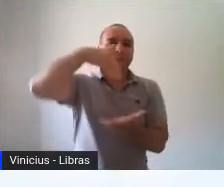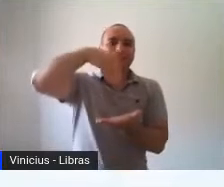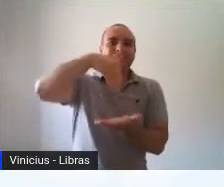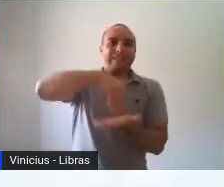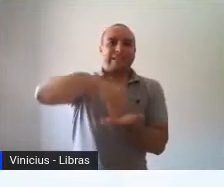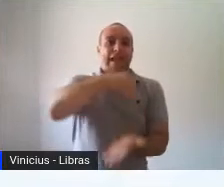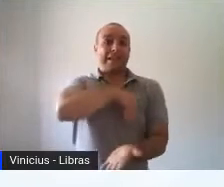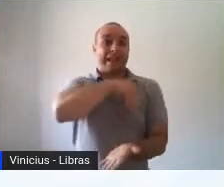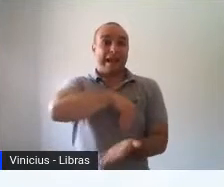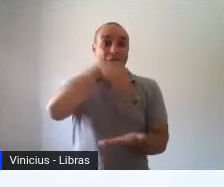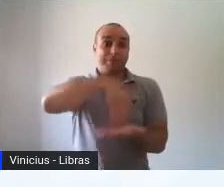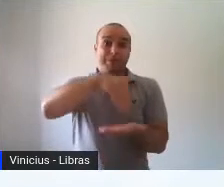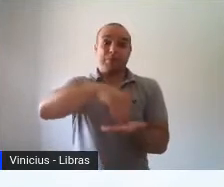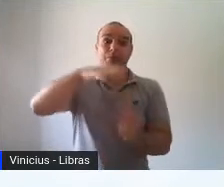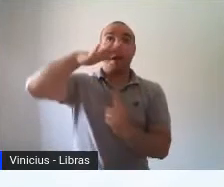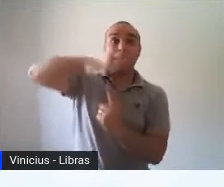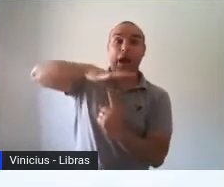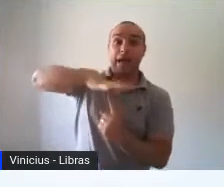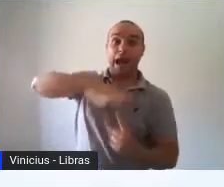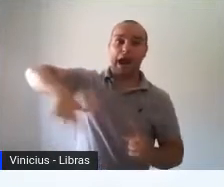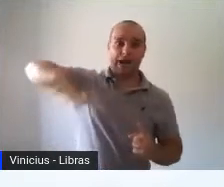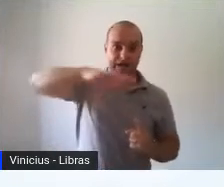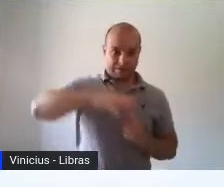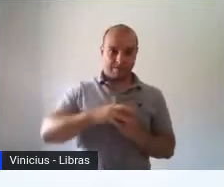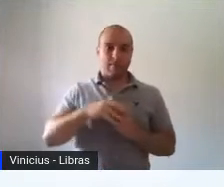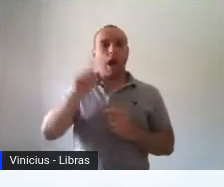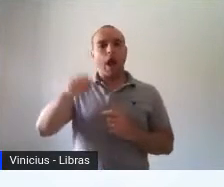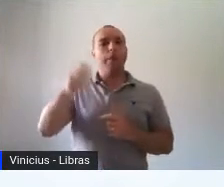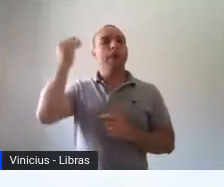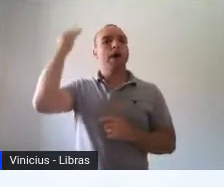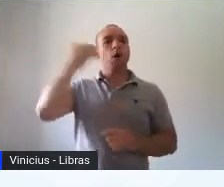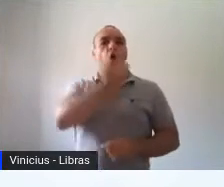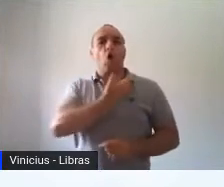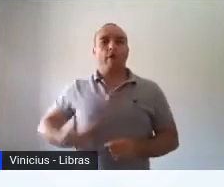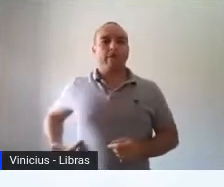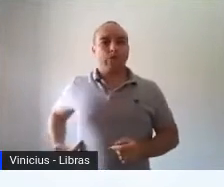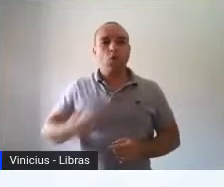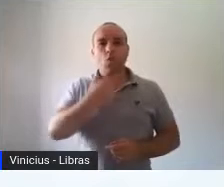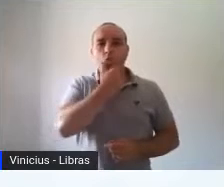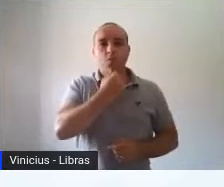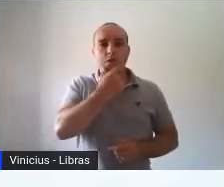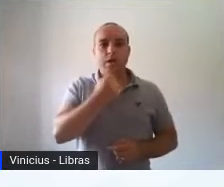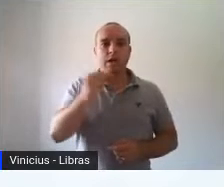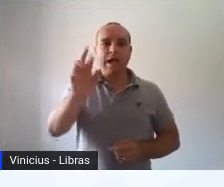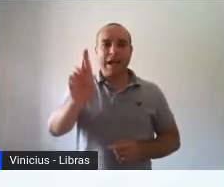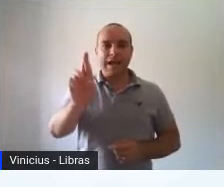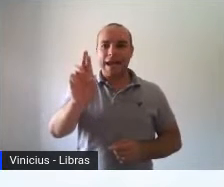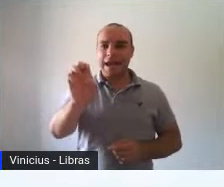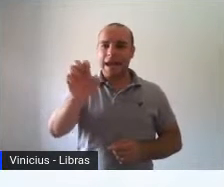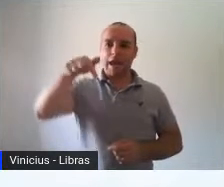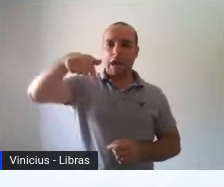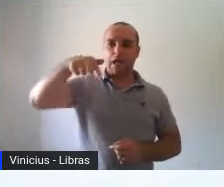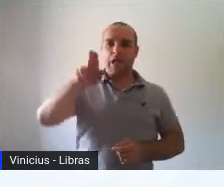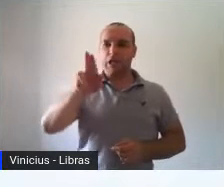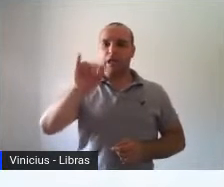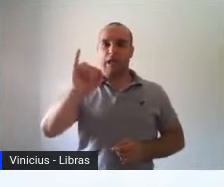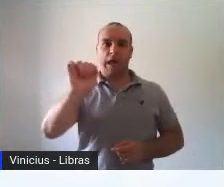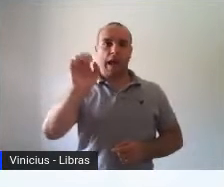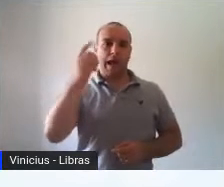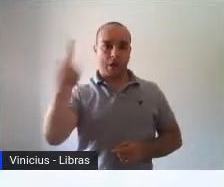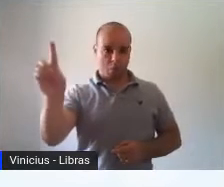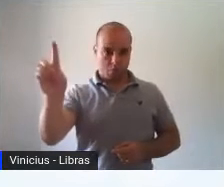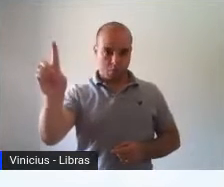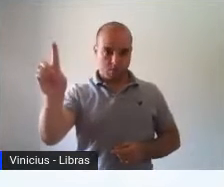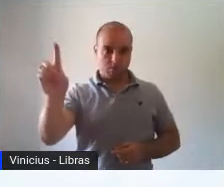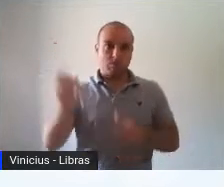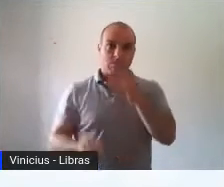últimos anos, a discussão do piso regional, ele, na questão dos valores, né, a definição dos valores, do reajuste, ela vem se dando no